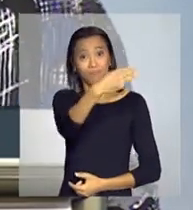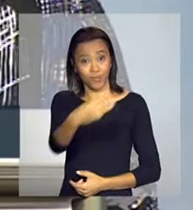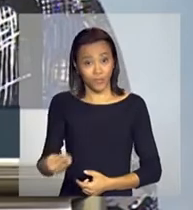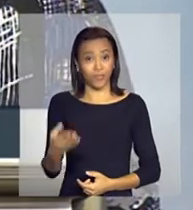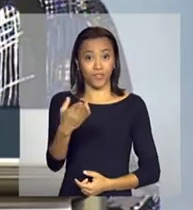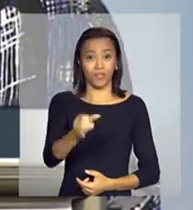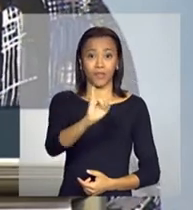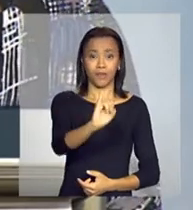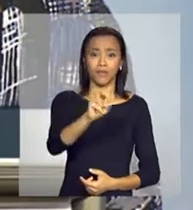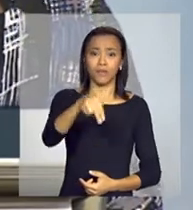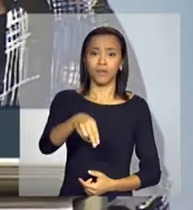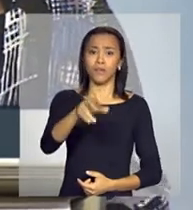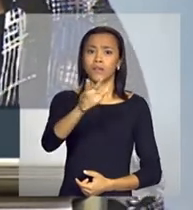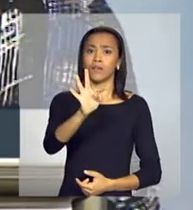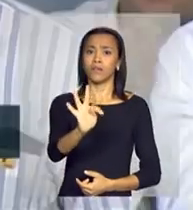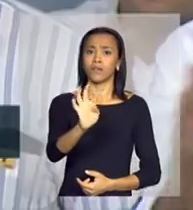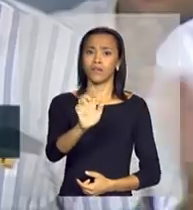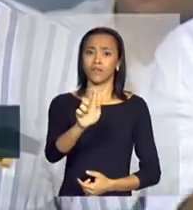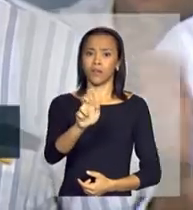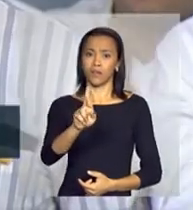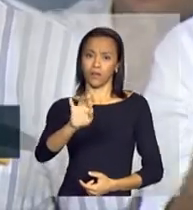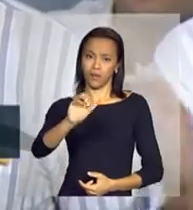Integração.